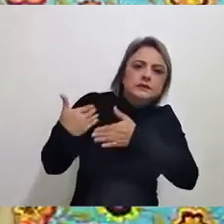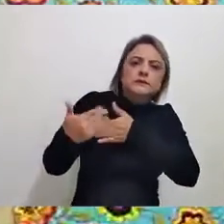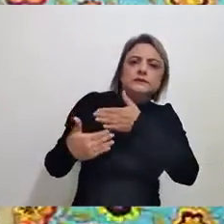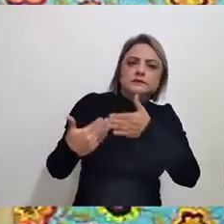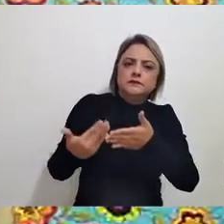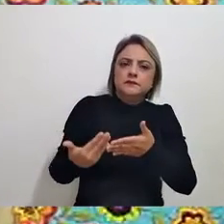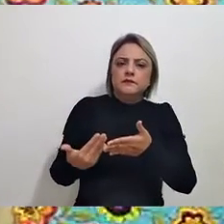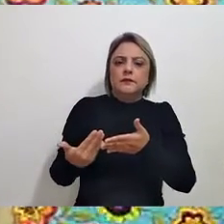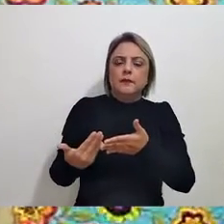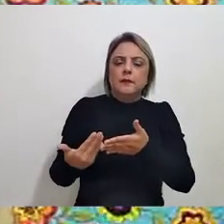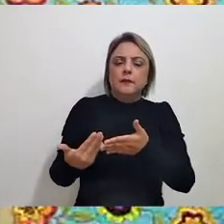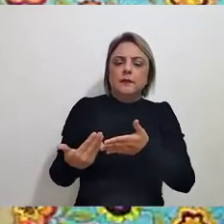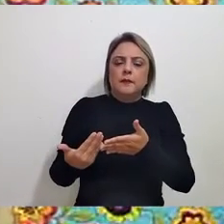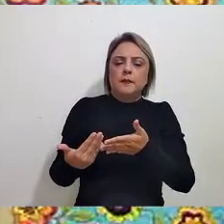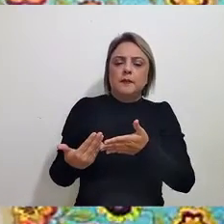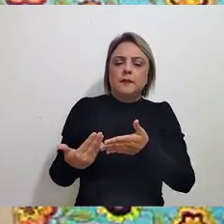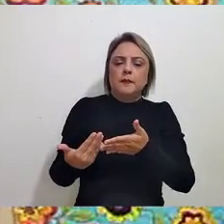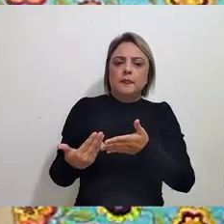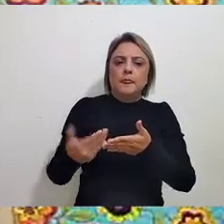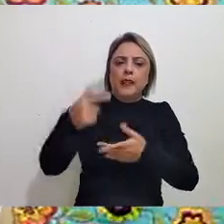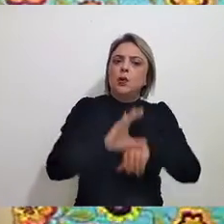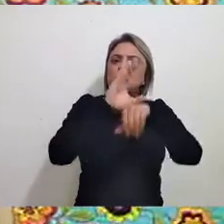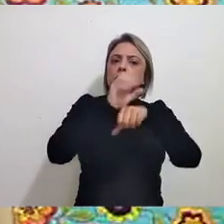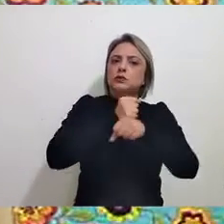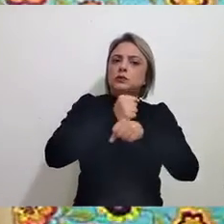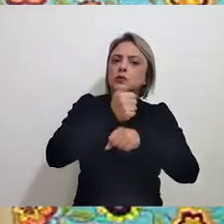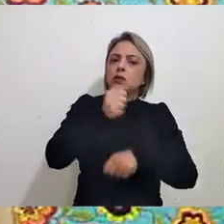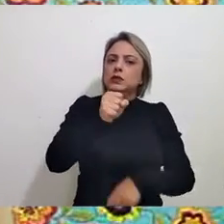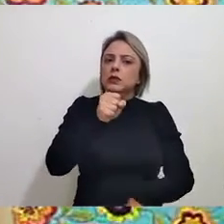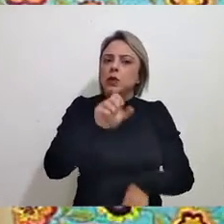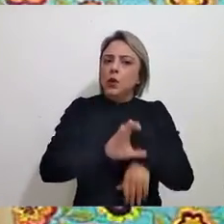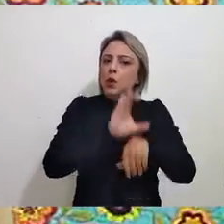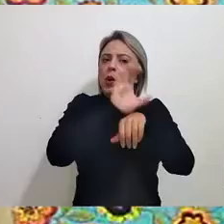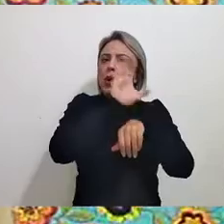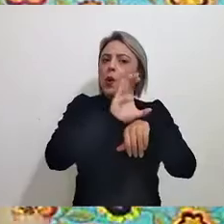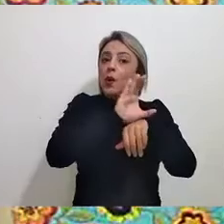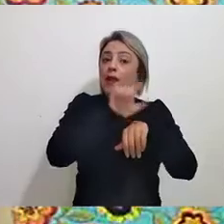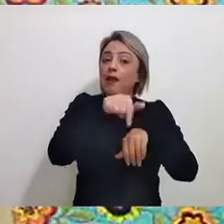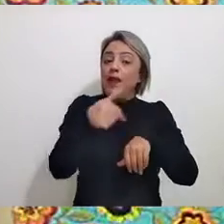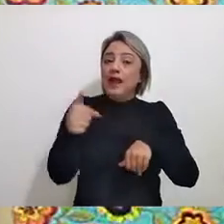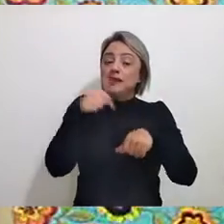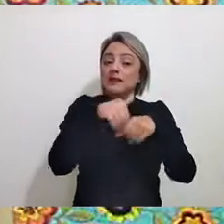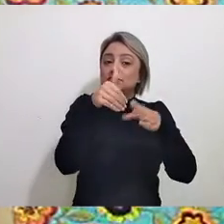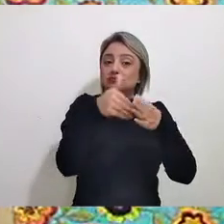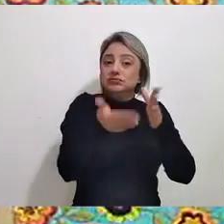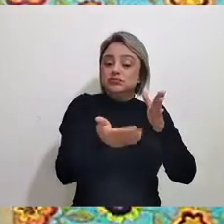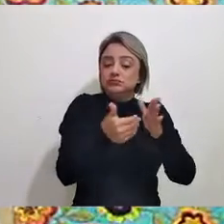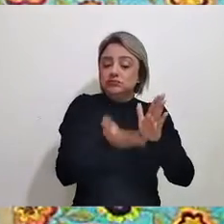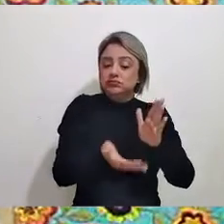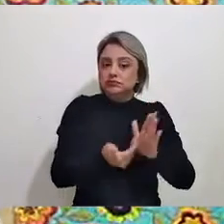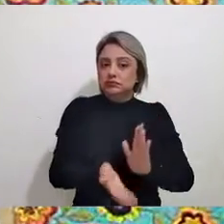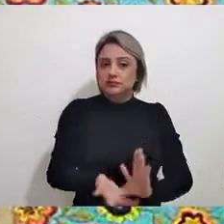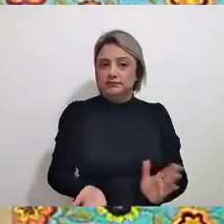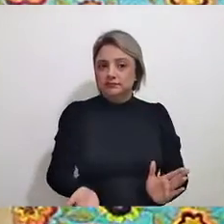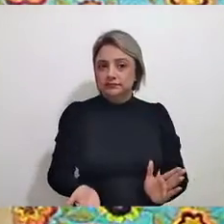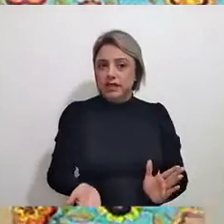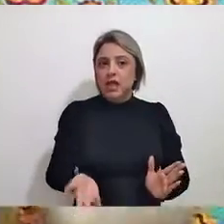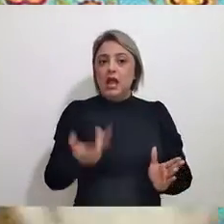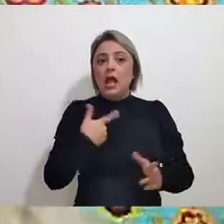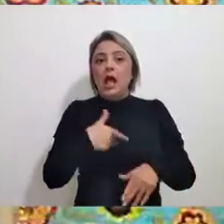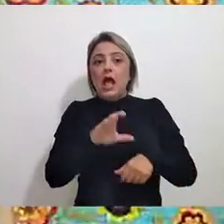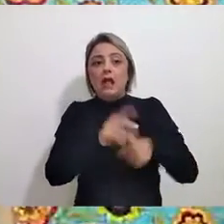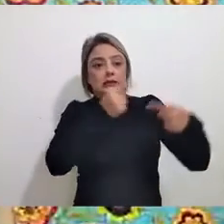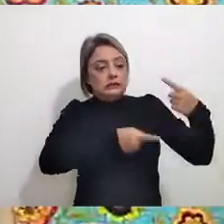referendadas na Constituição de 88, elas vêm caindo, né? Então, elas vêm sendo atacadas. E